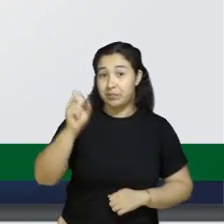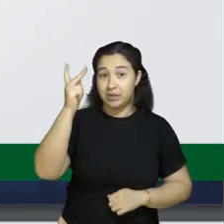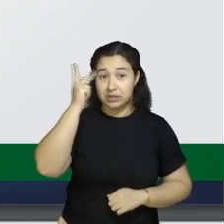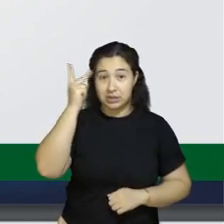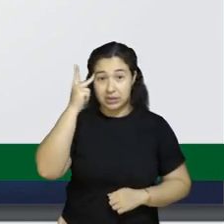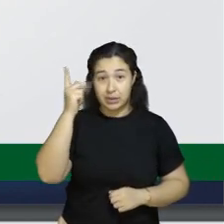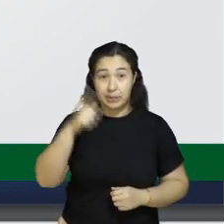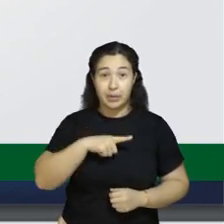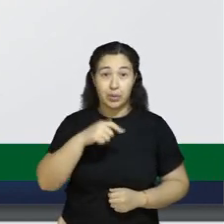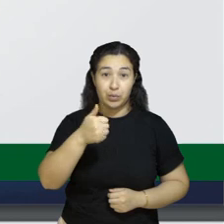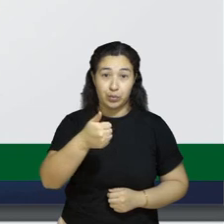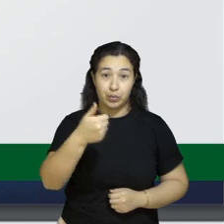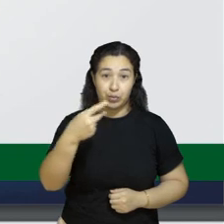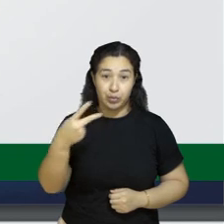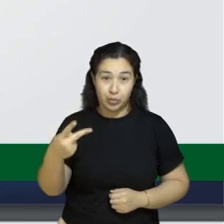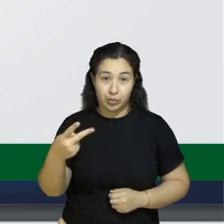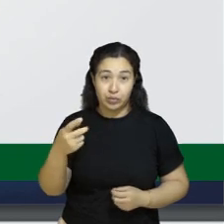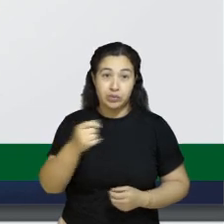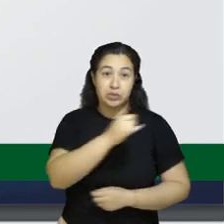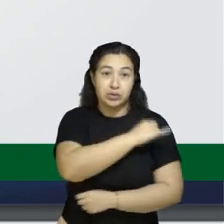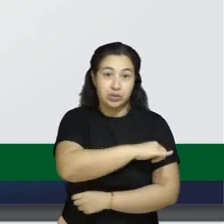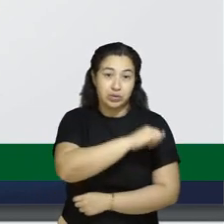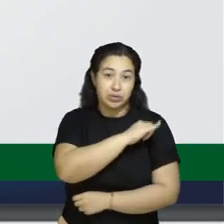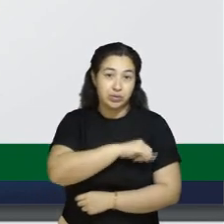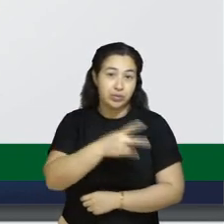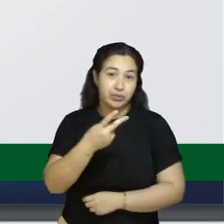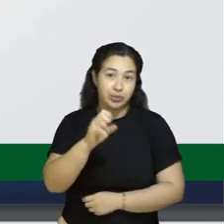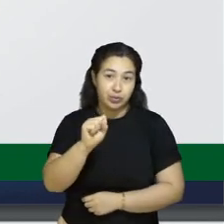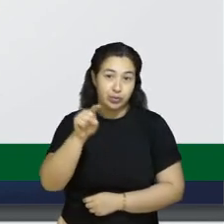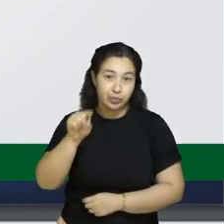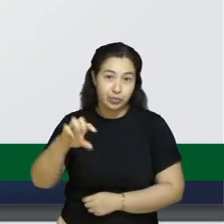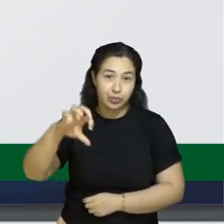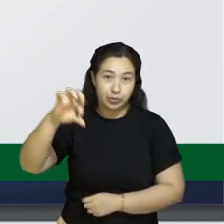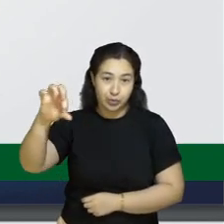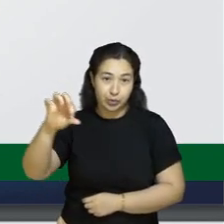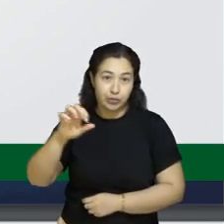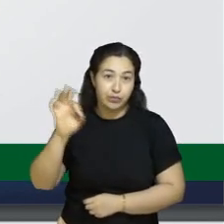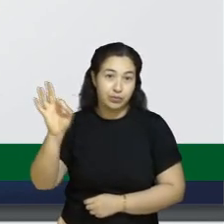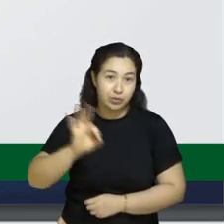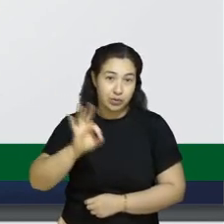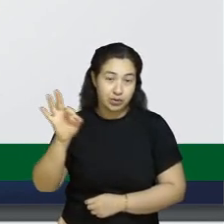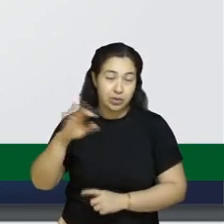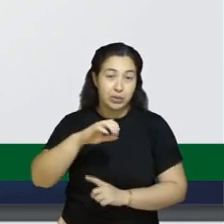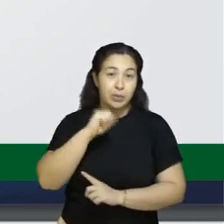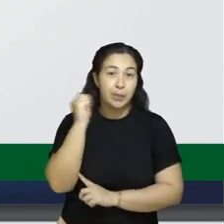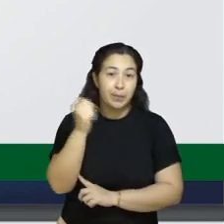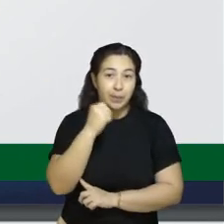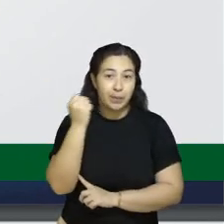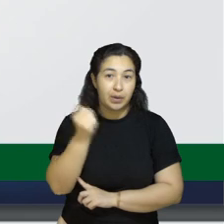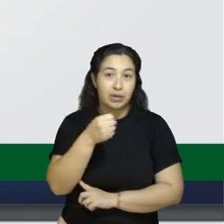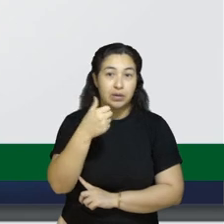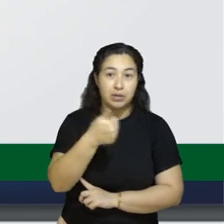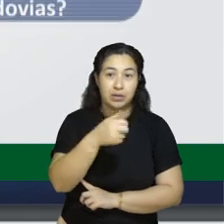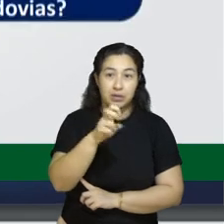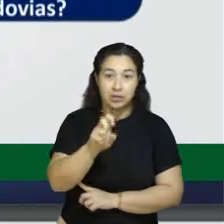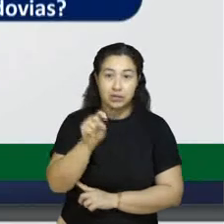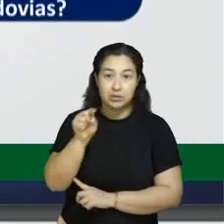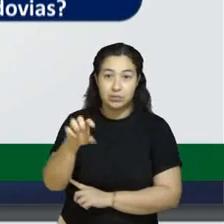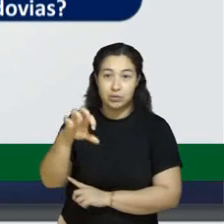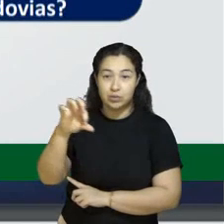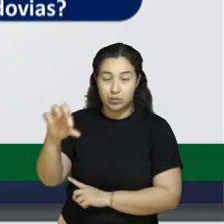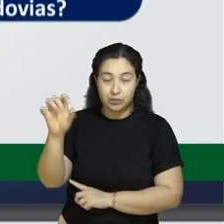12%, Rio de Janeiro tem 28,9%, o Paraná tem 15,9% e o Brasil, como eu falei, na sua média tem 12,4%.